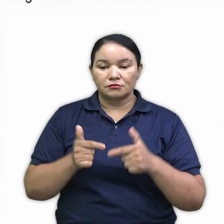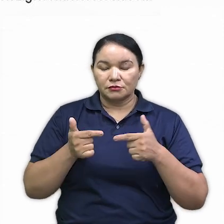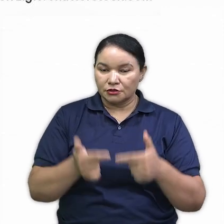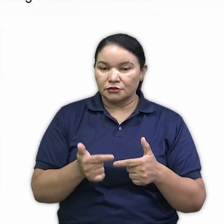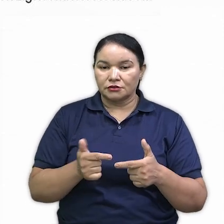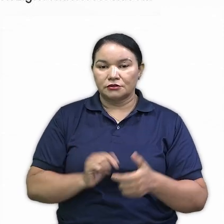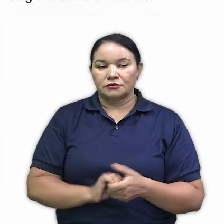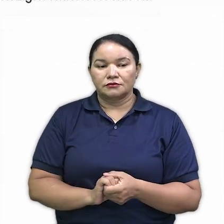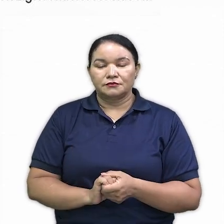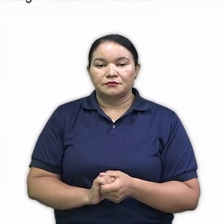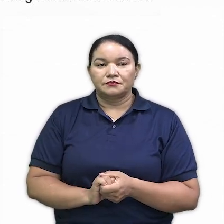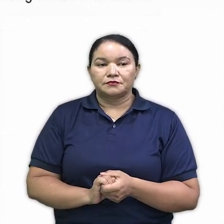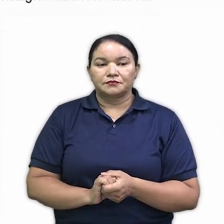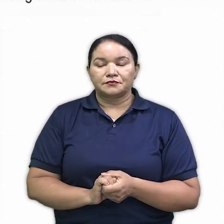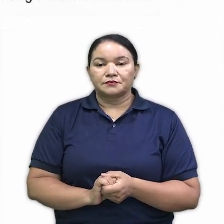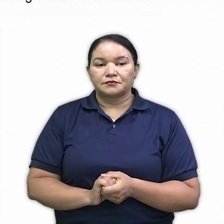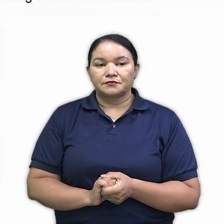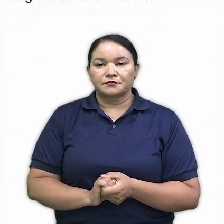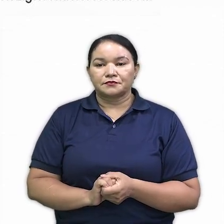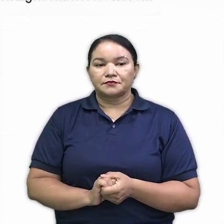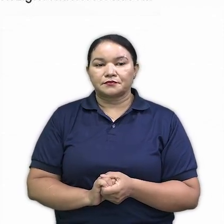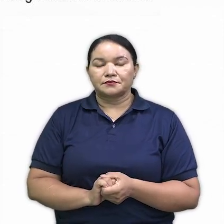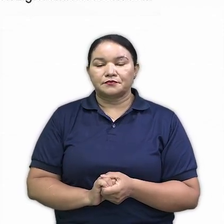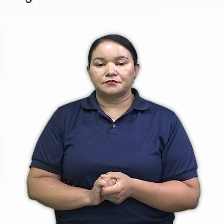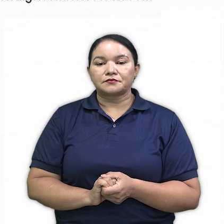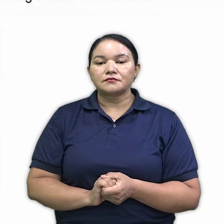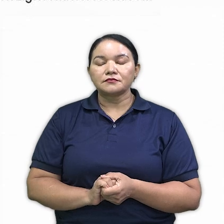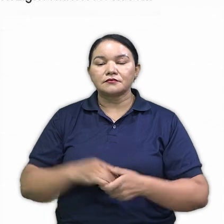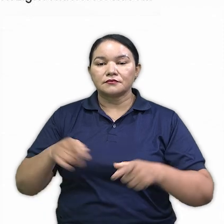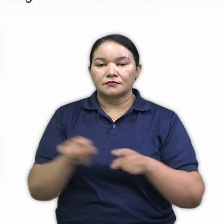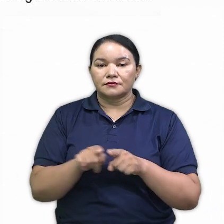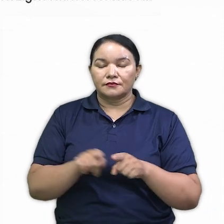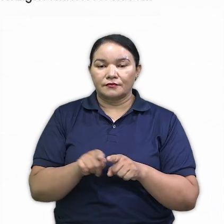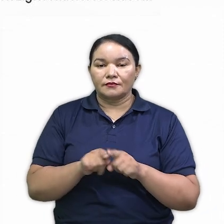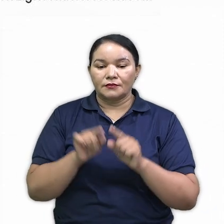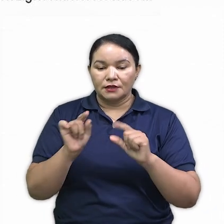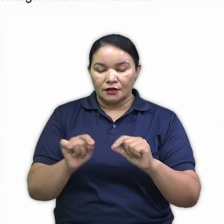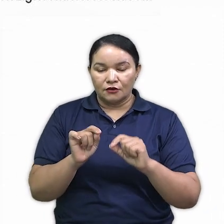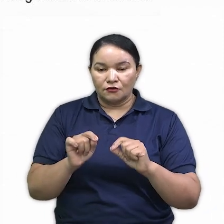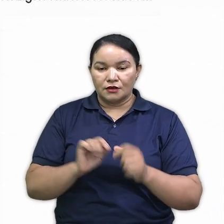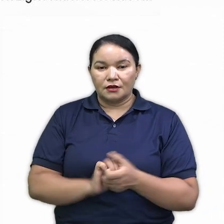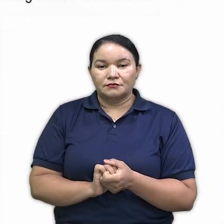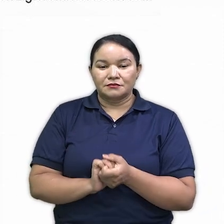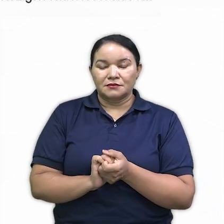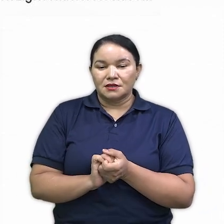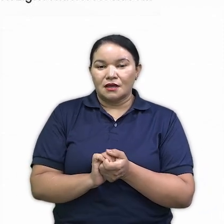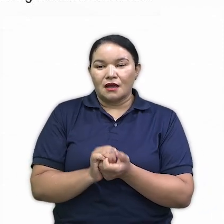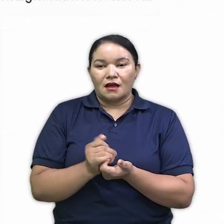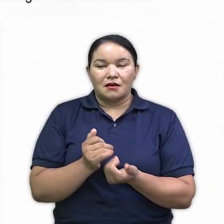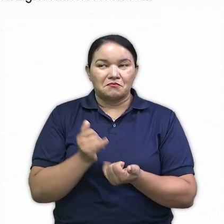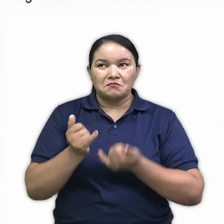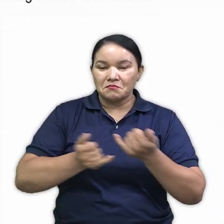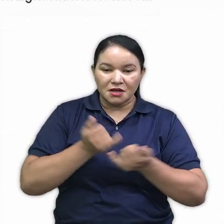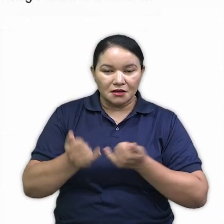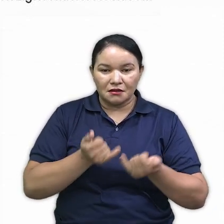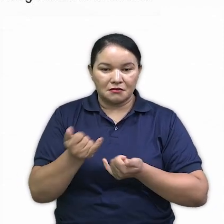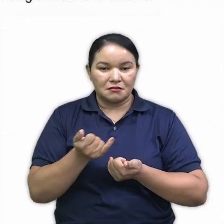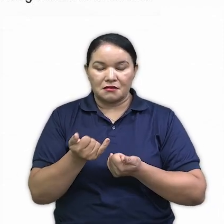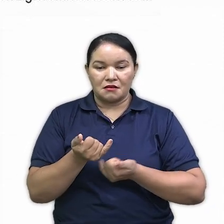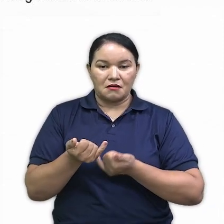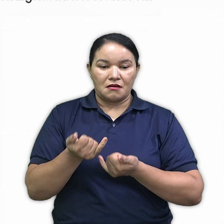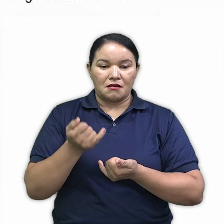à discriminação racial e também a práticas e teorias racistas, brincadeiras